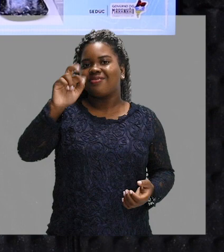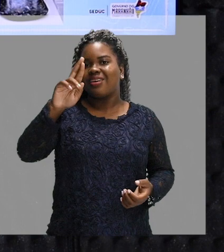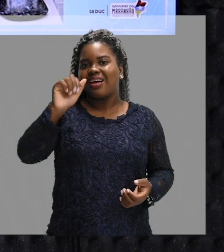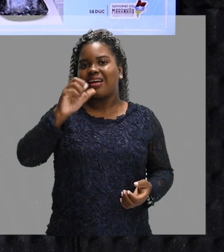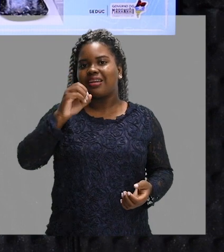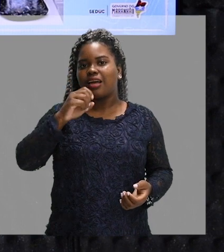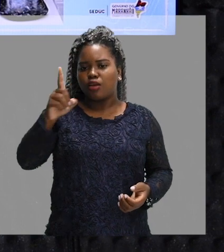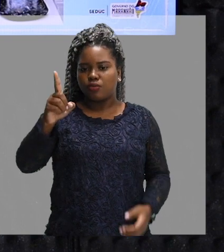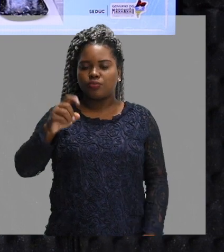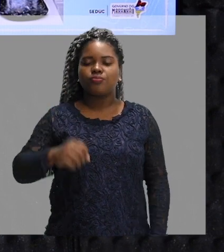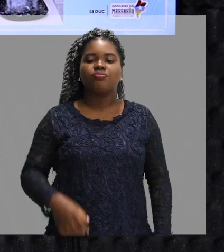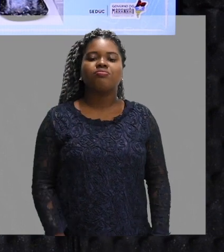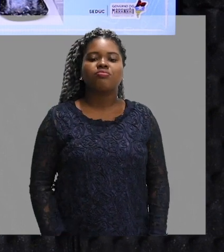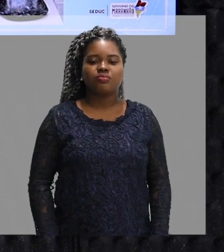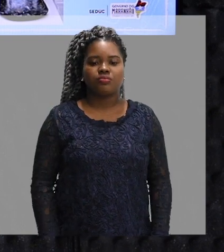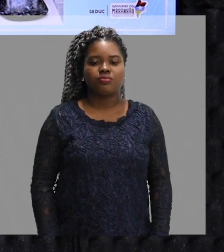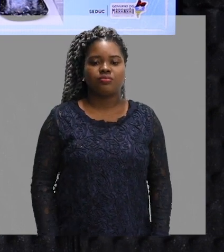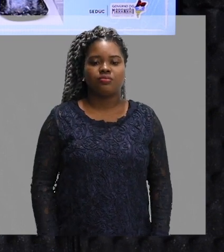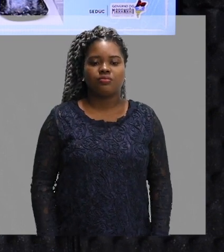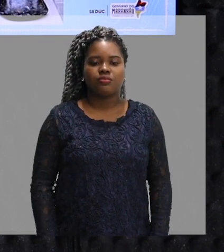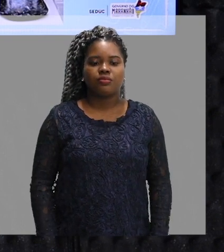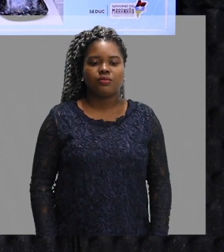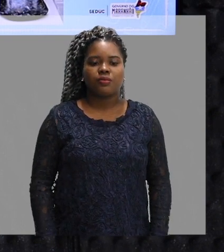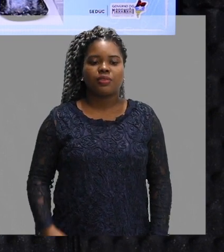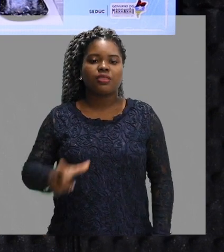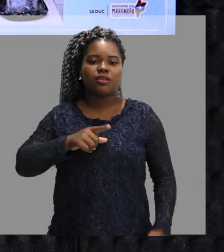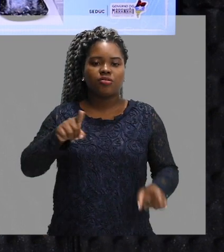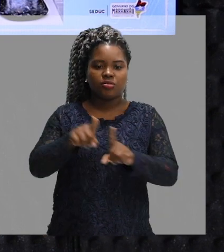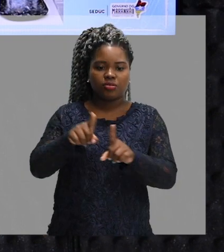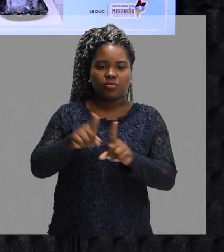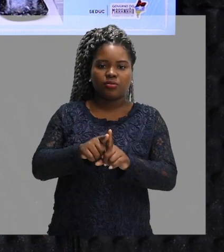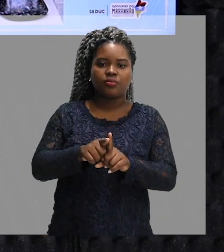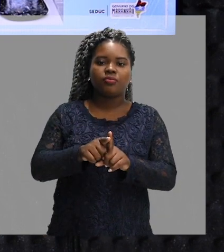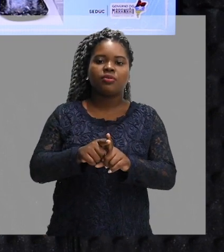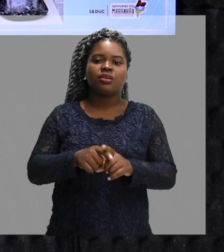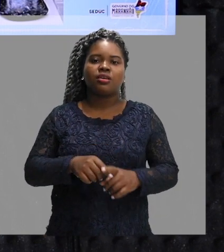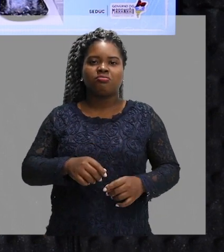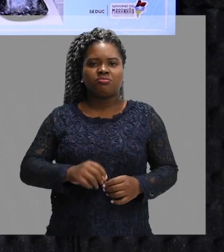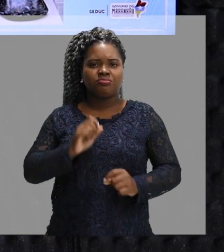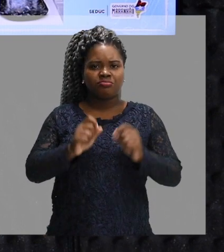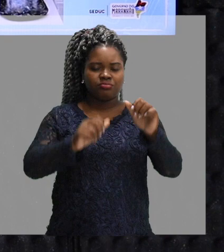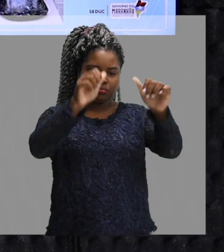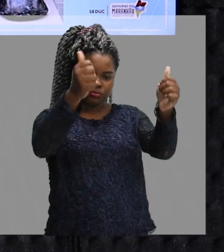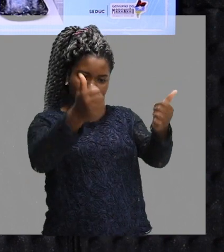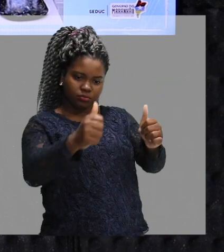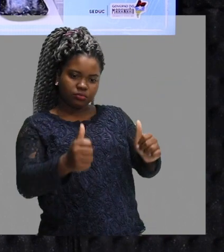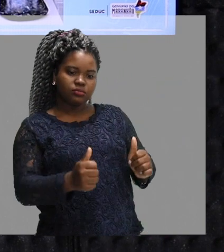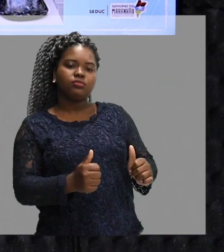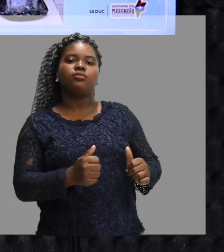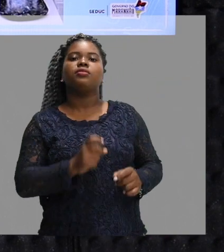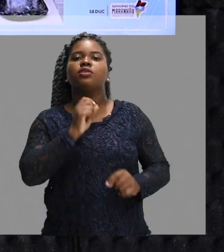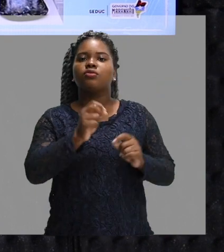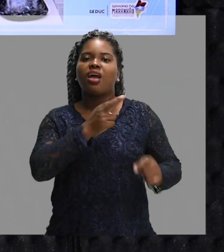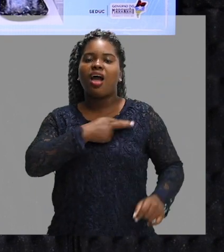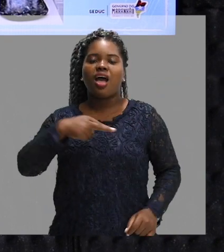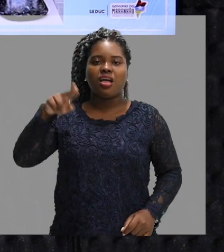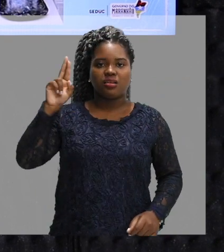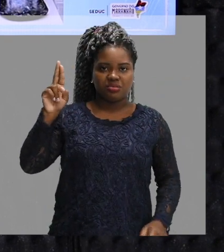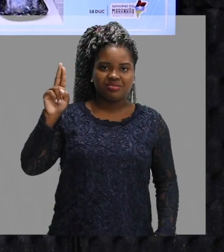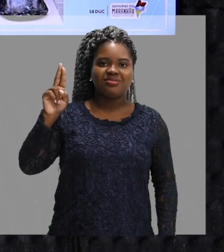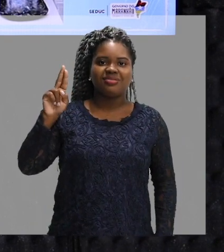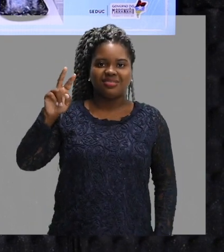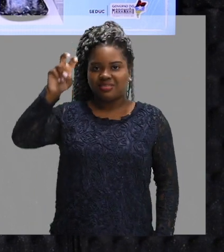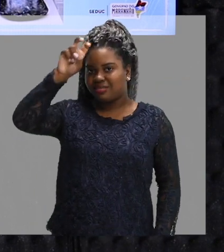pós-vida. Enfim, os quiabits, né, eram estátuas que, segundo a religião faraó, na